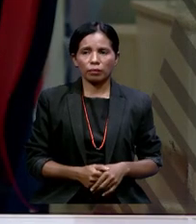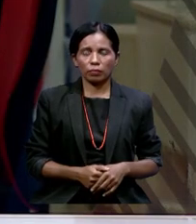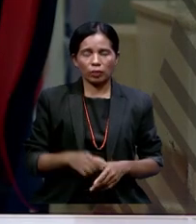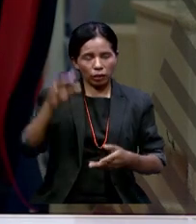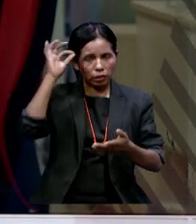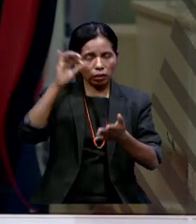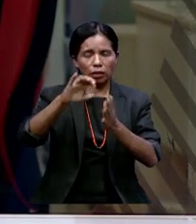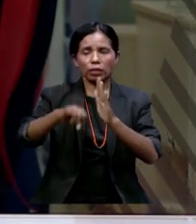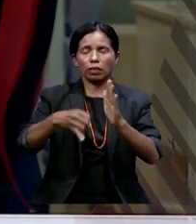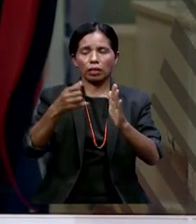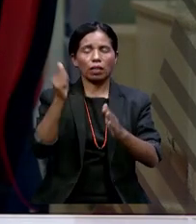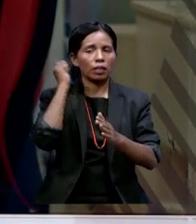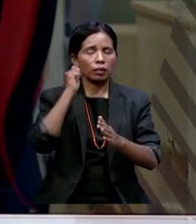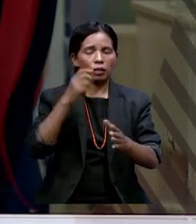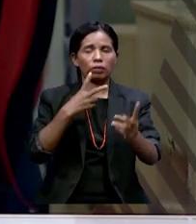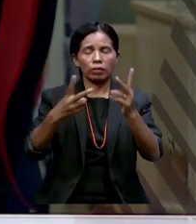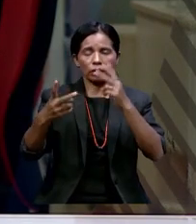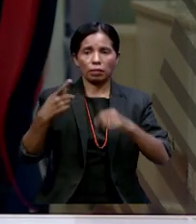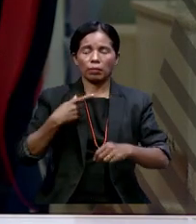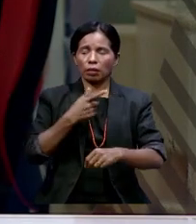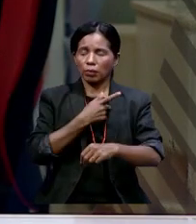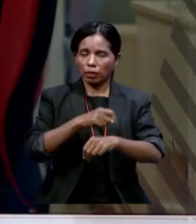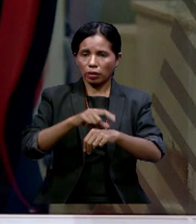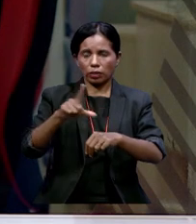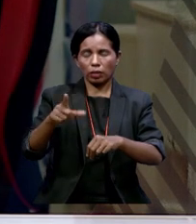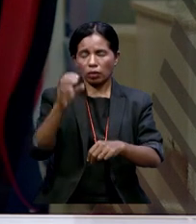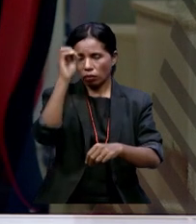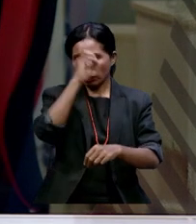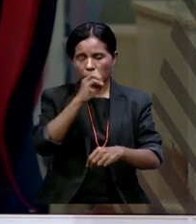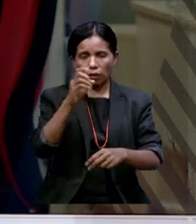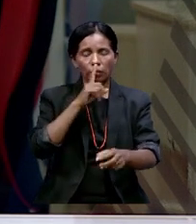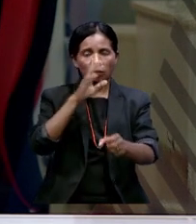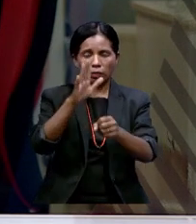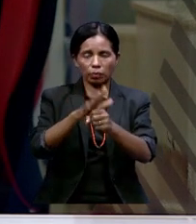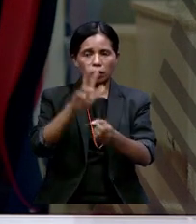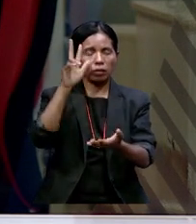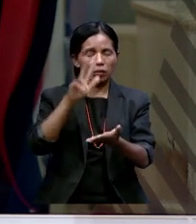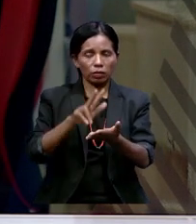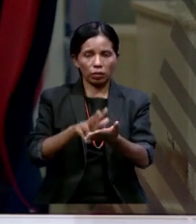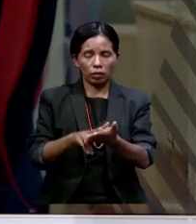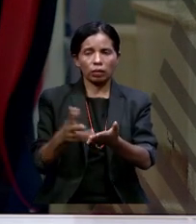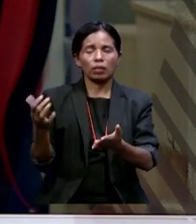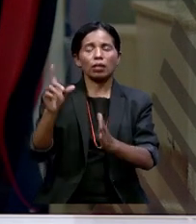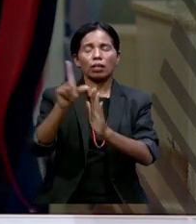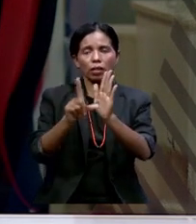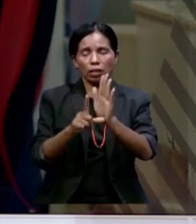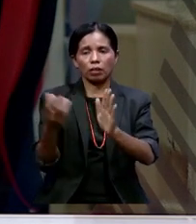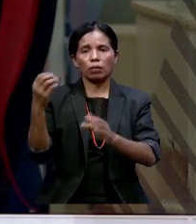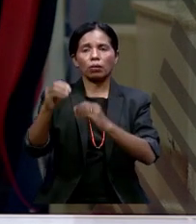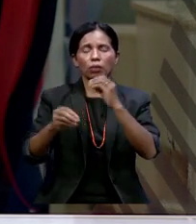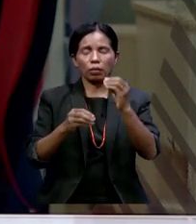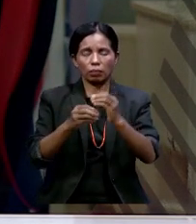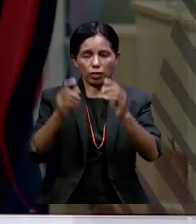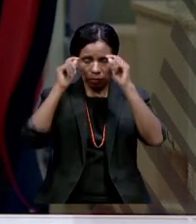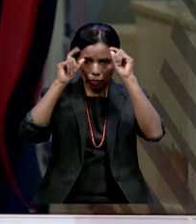Sekretáriu Jéral ASEAN vizita Parlamentu Nasional, hodi observa kompromisu atau ratifika tratadu sira, konaba adezaun